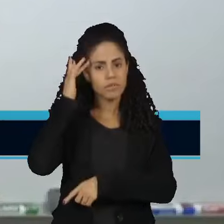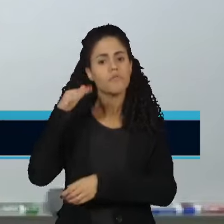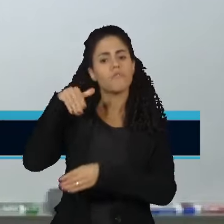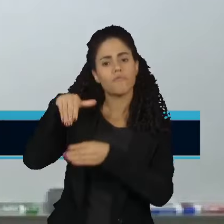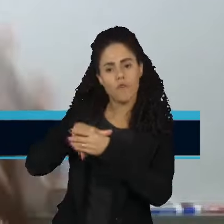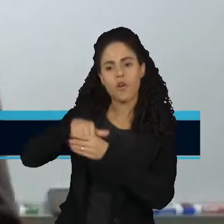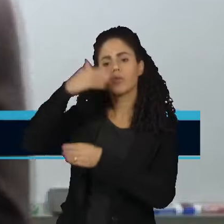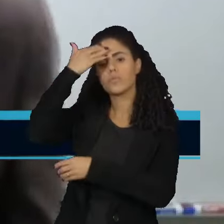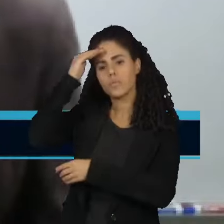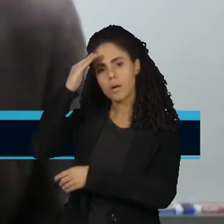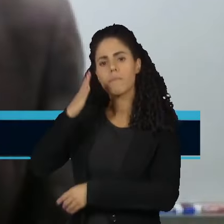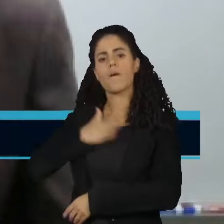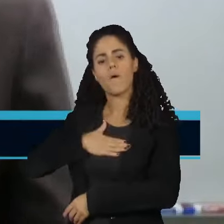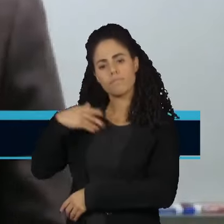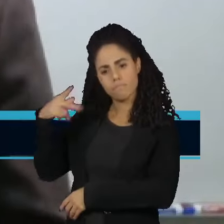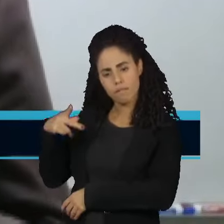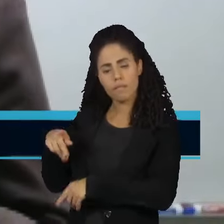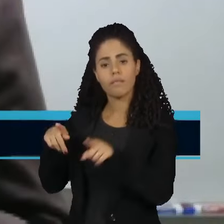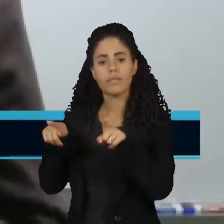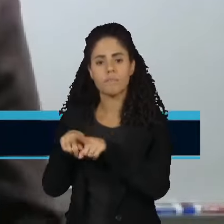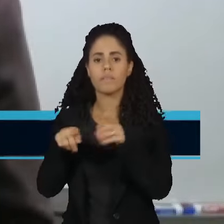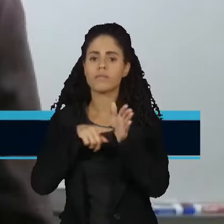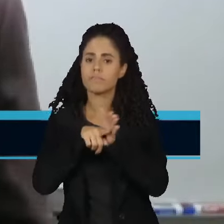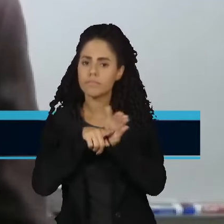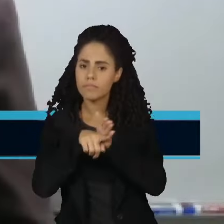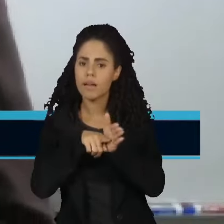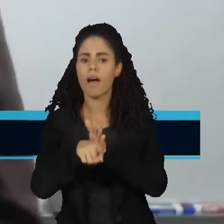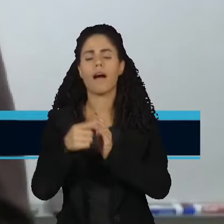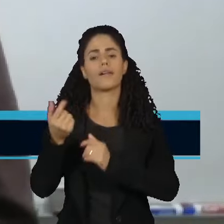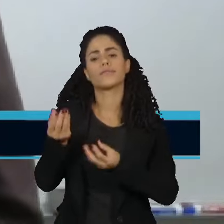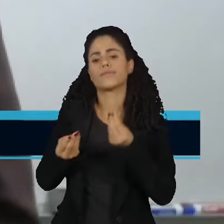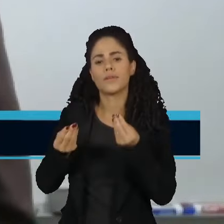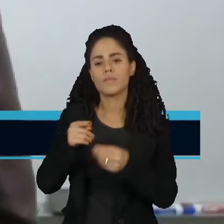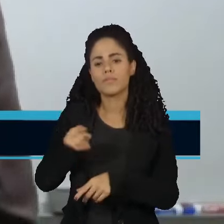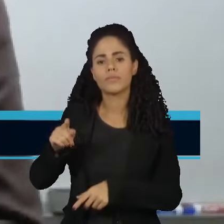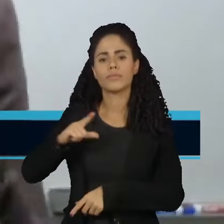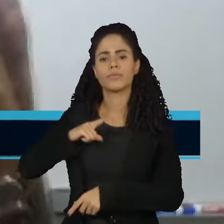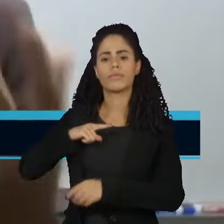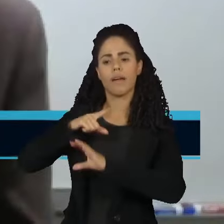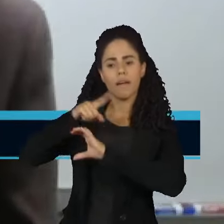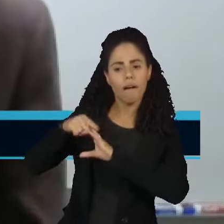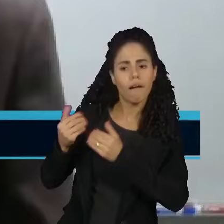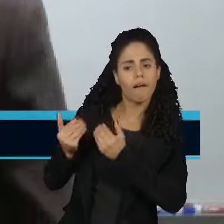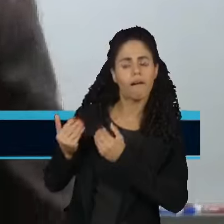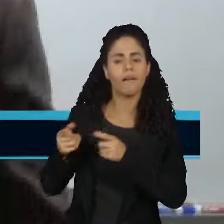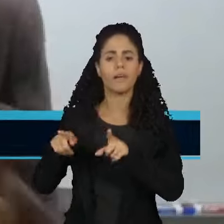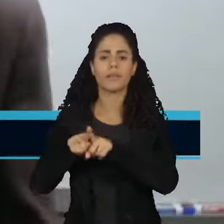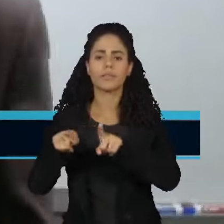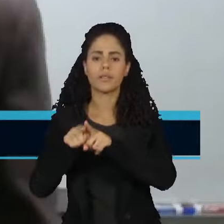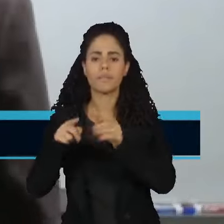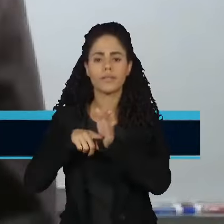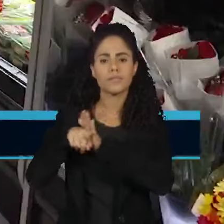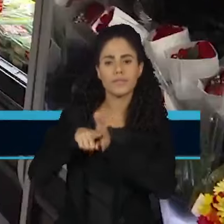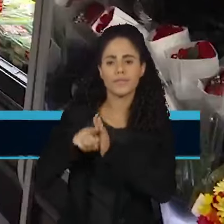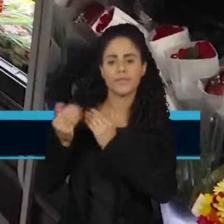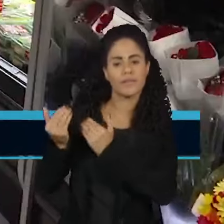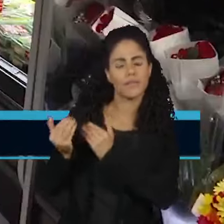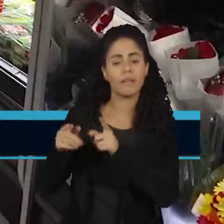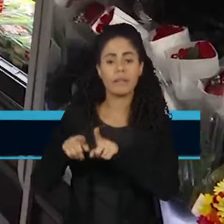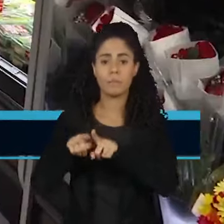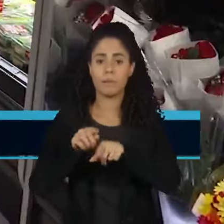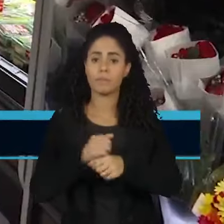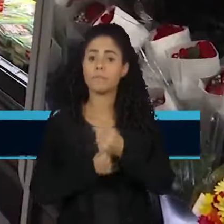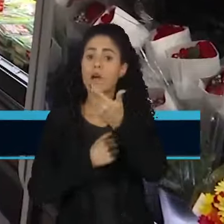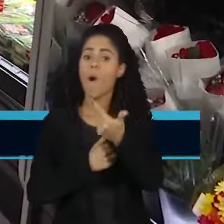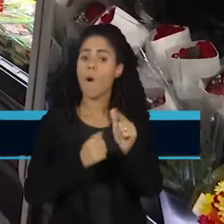Trump, tendem a não confiar nos pesquisadores, tendem a desconfiar da ciência, tendem a desconfiar das pesquisas em geral. Outro motivo